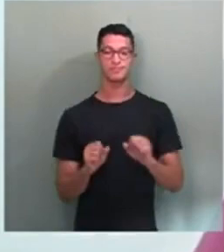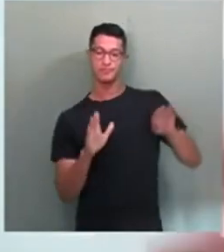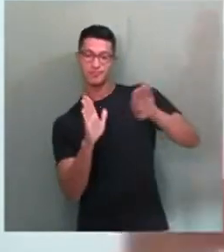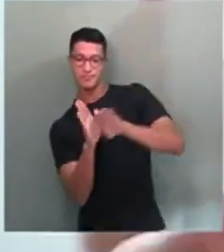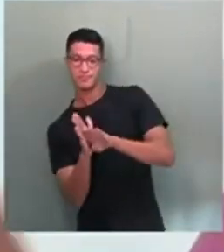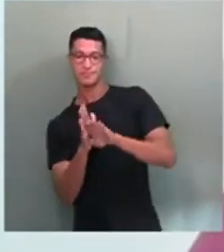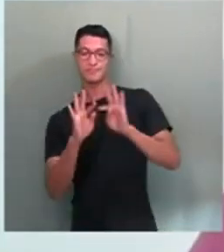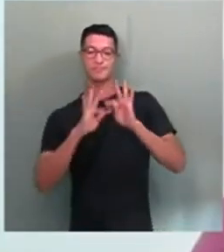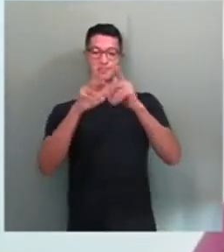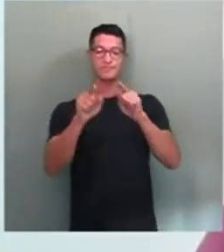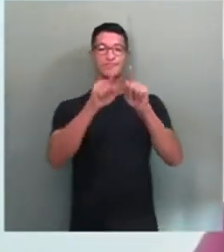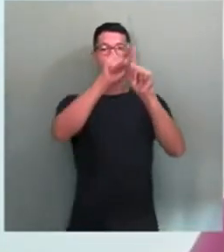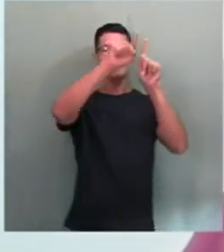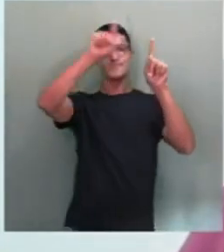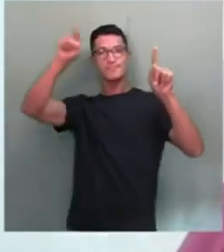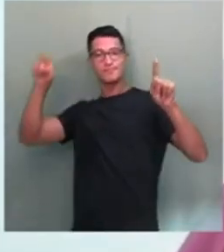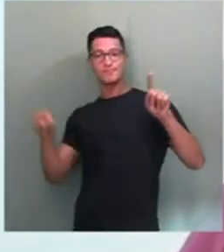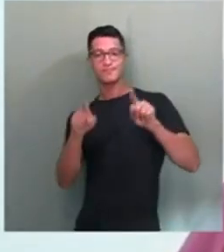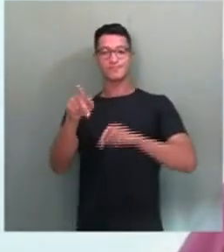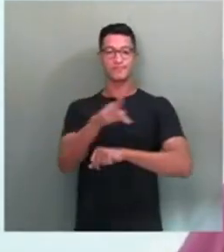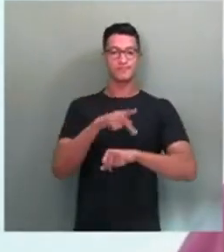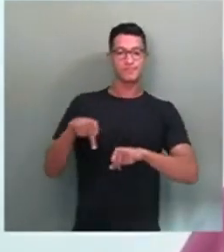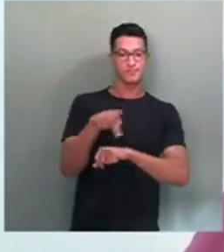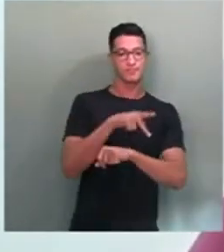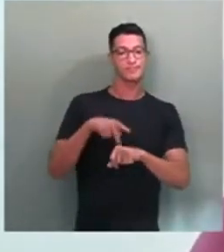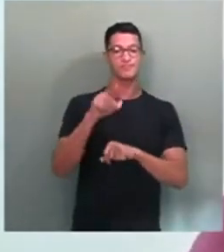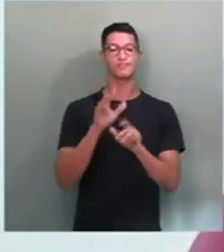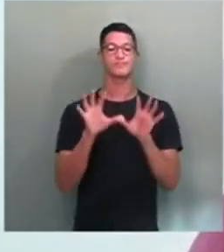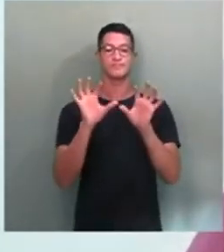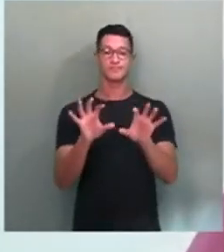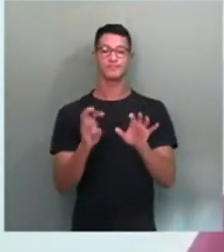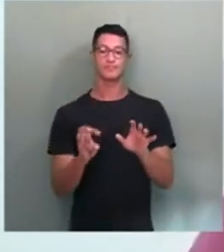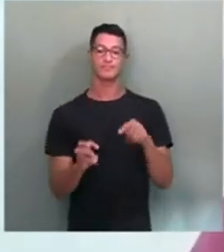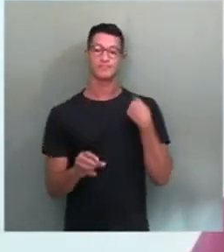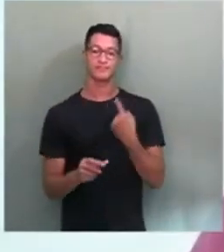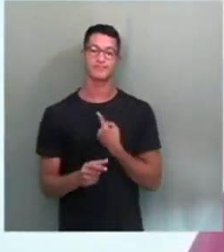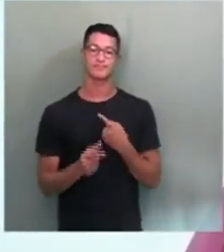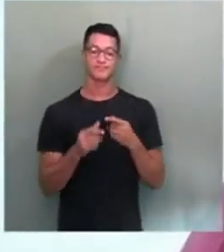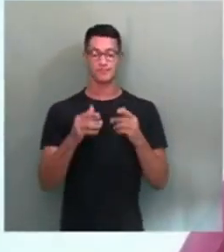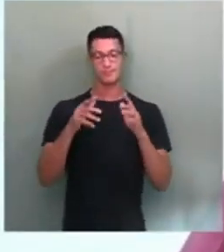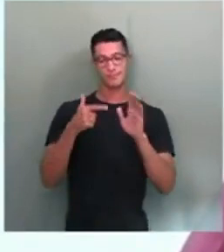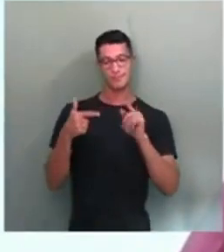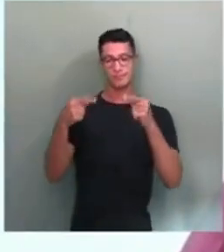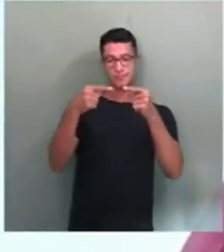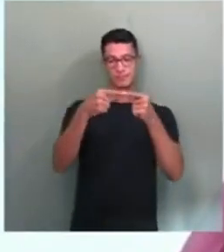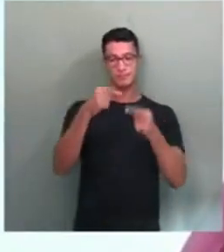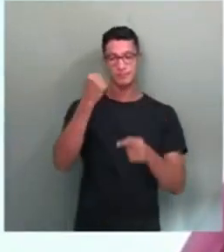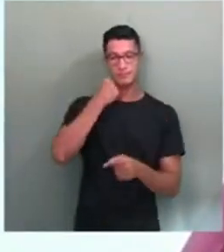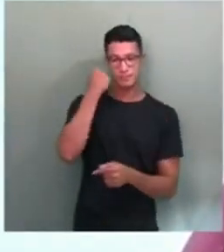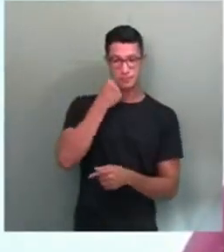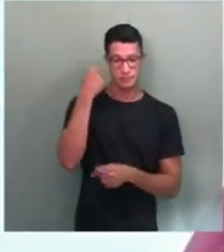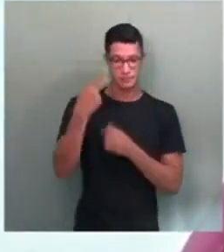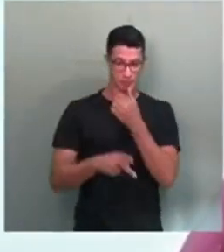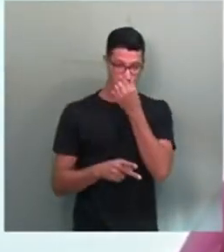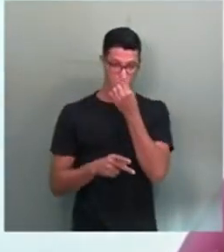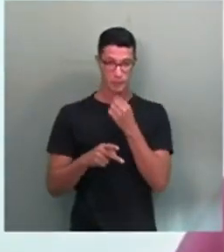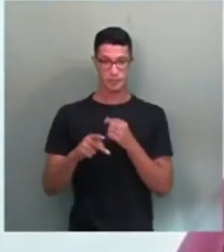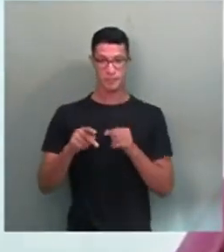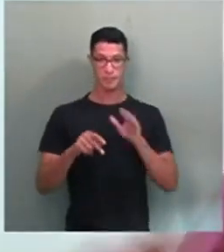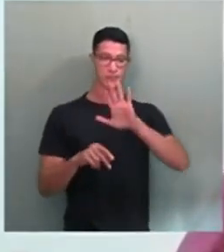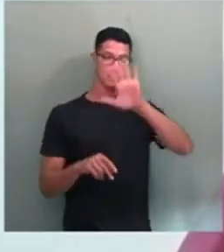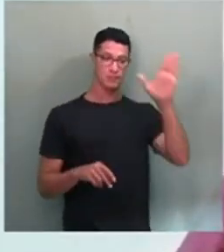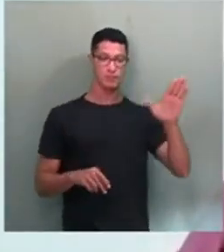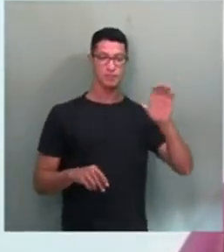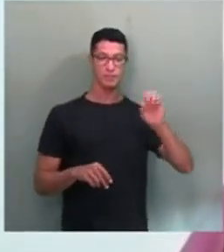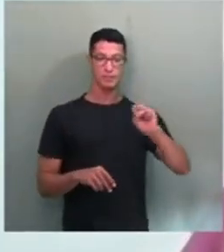em todos os recantos do país. E é assim que a gente se refere, né, senador Lazier Martins, lá do Sul,